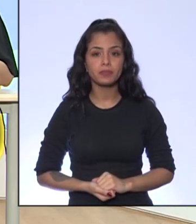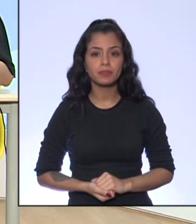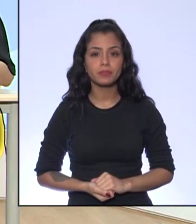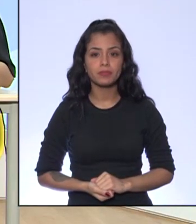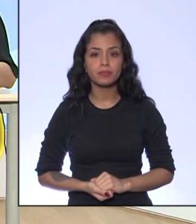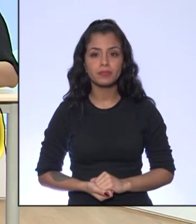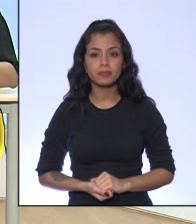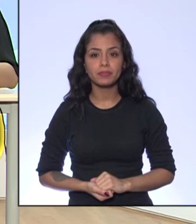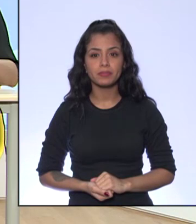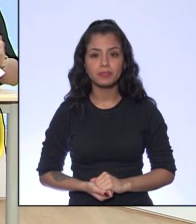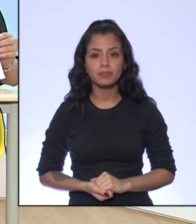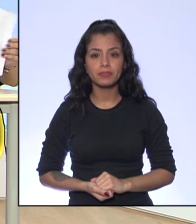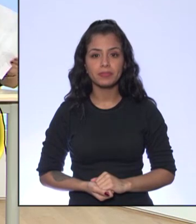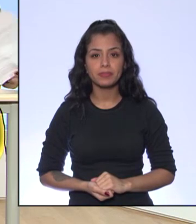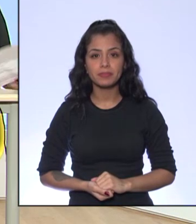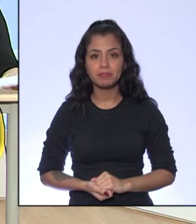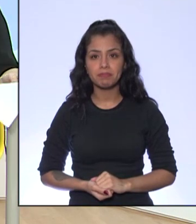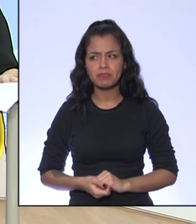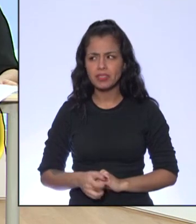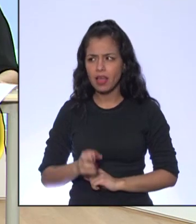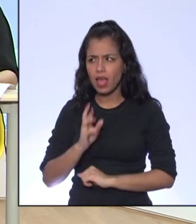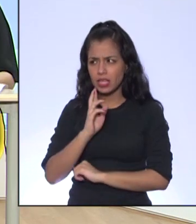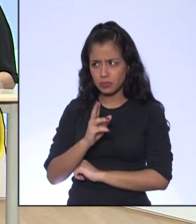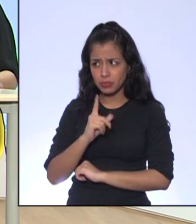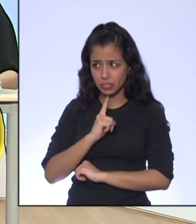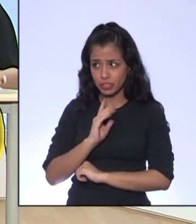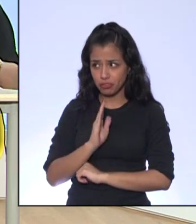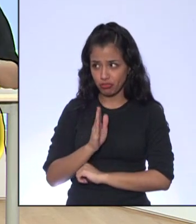Já temos alguma resposta?